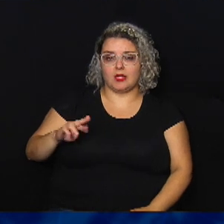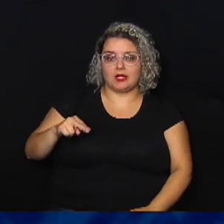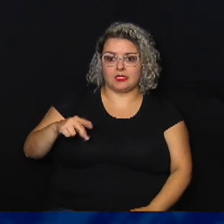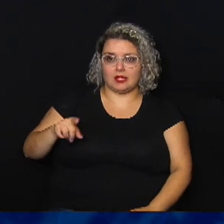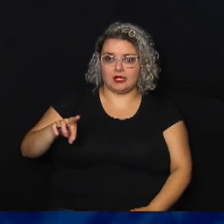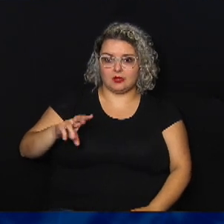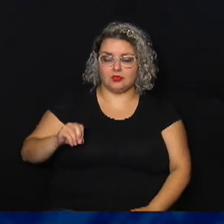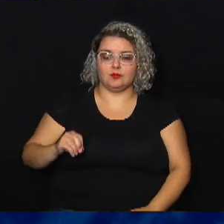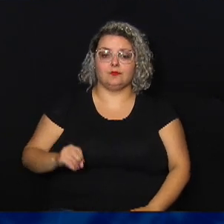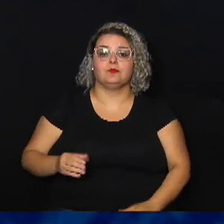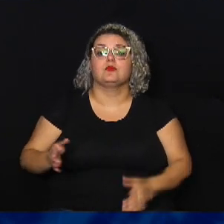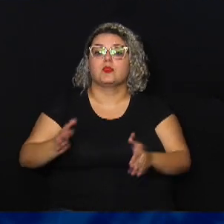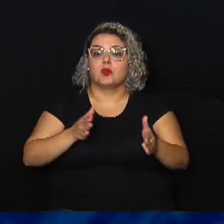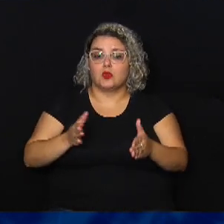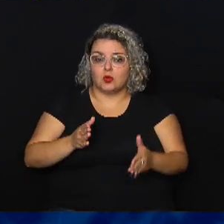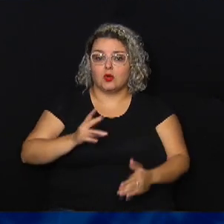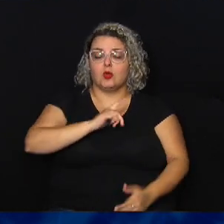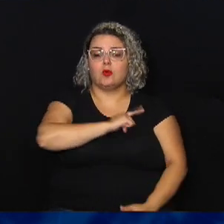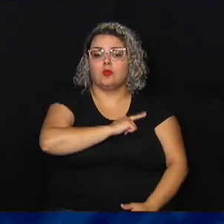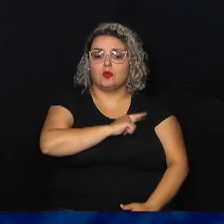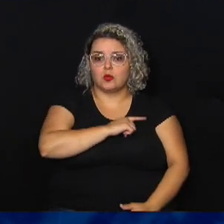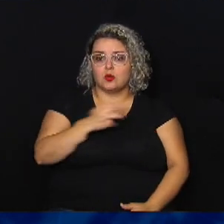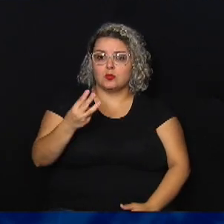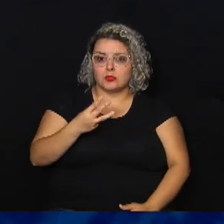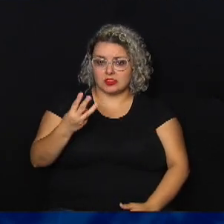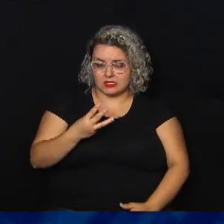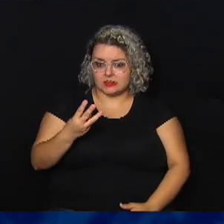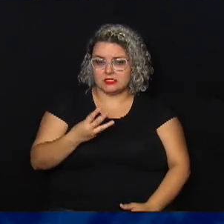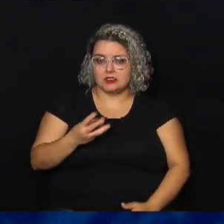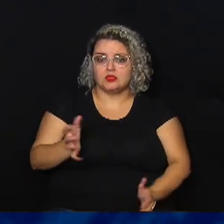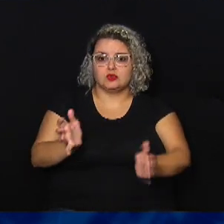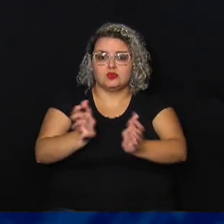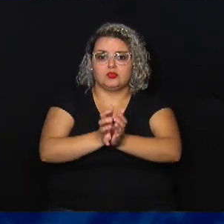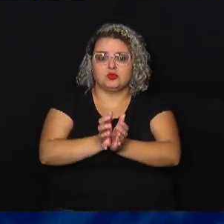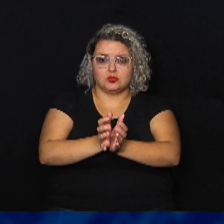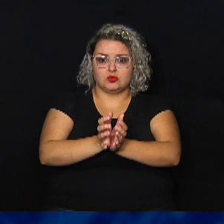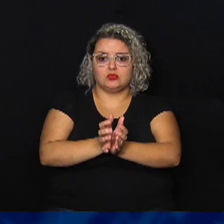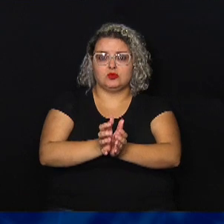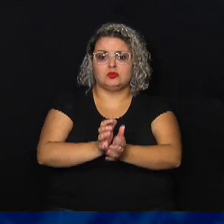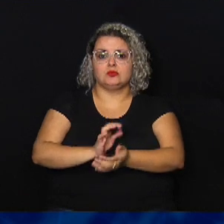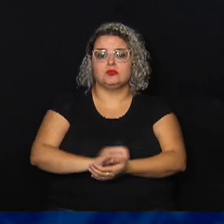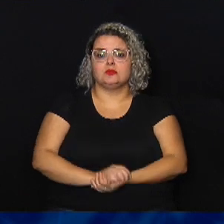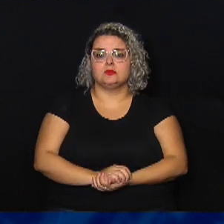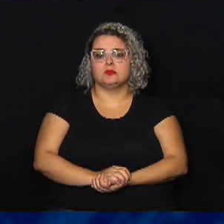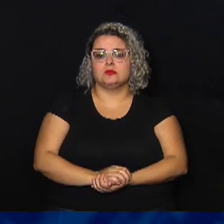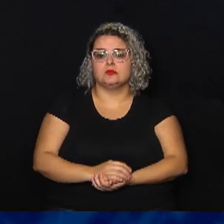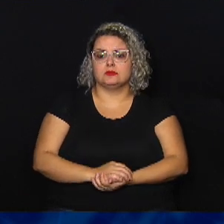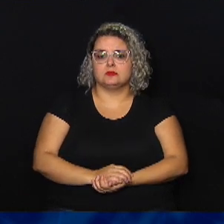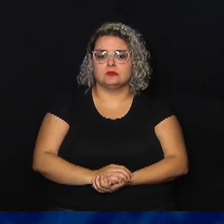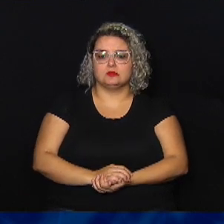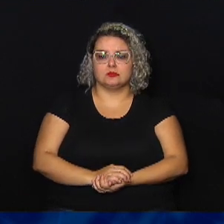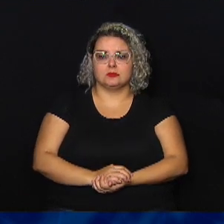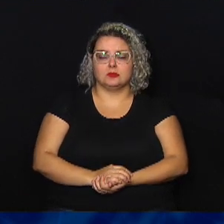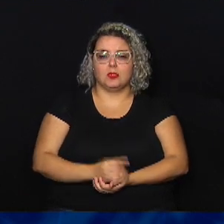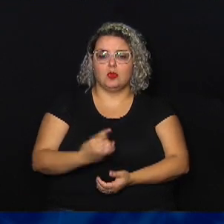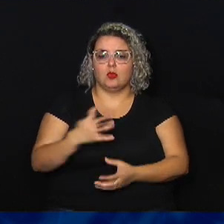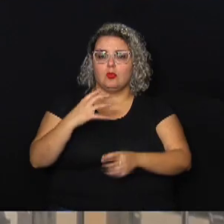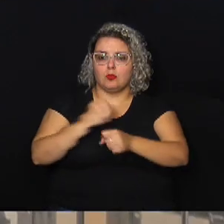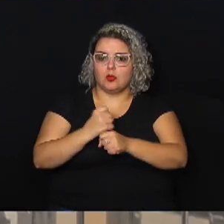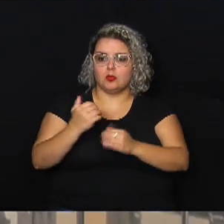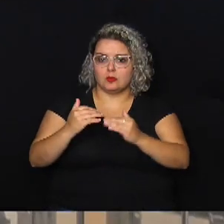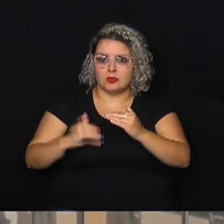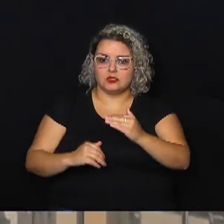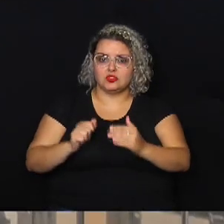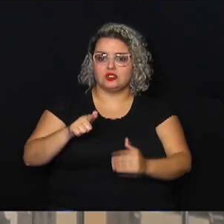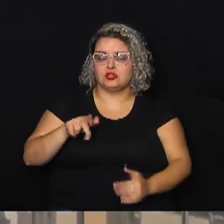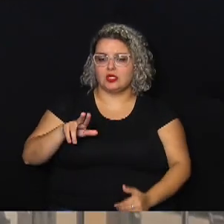seguinte: Bugre é o terceiro colocado do grupo B com 10 pontos, 1 ponto a menos que o Água Santa. E